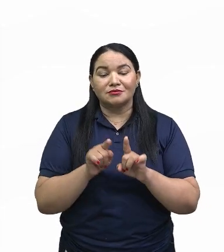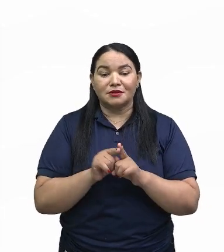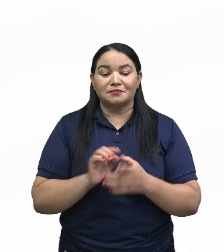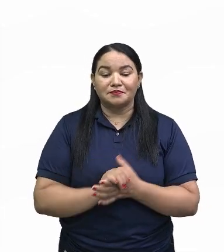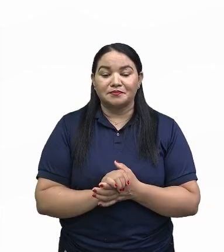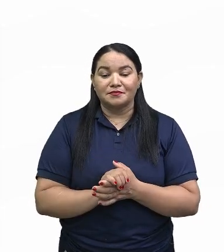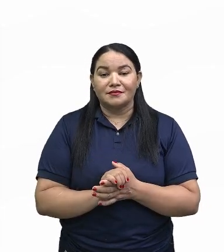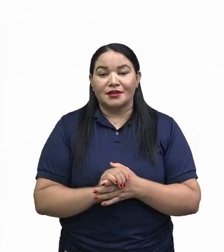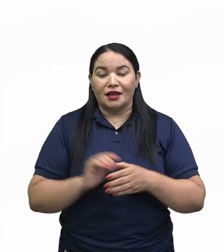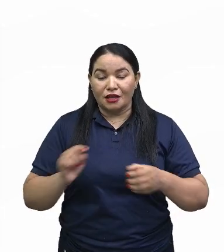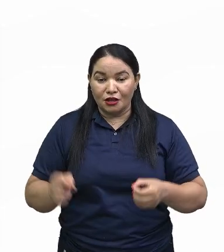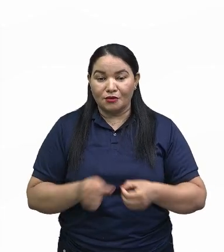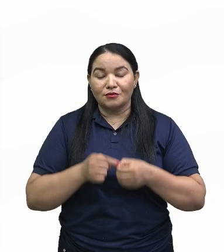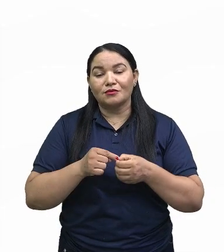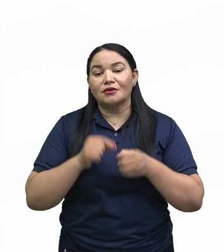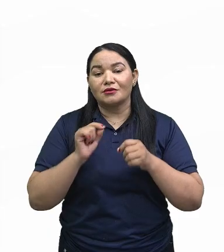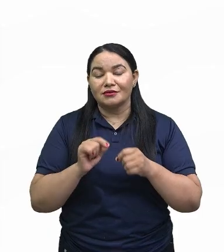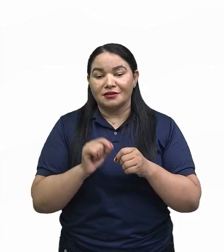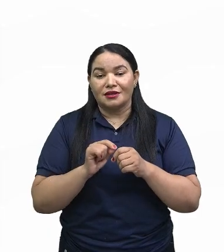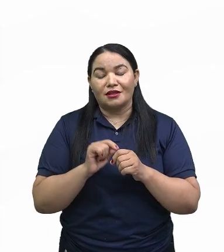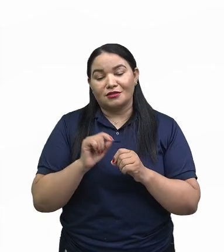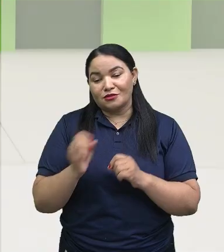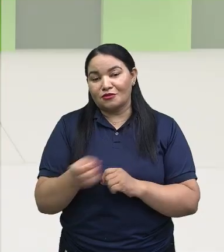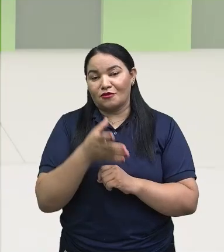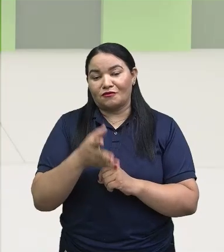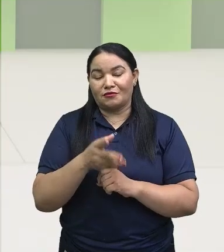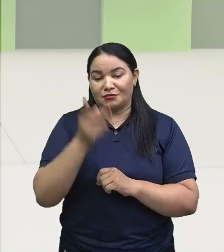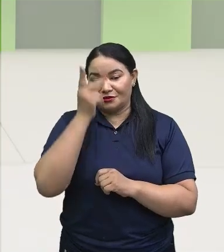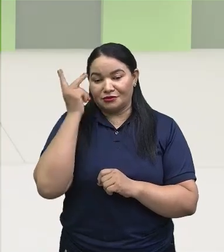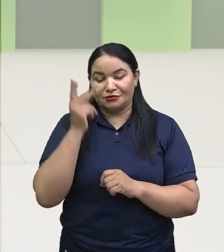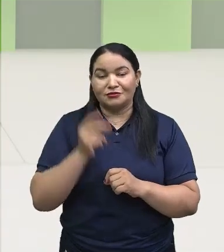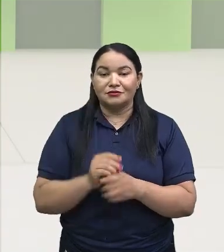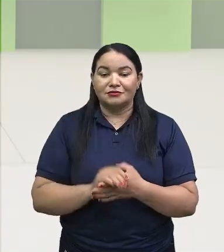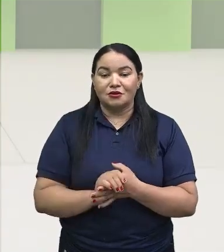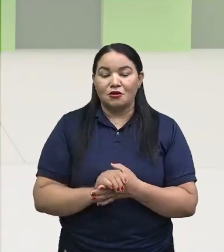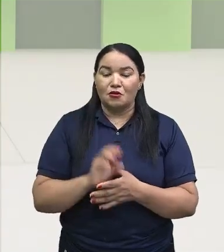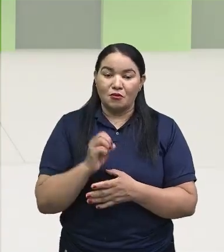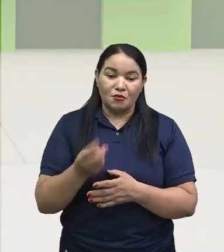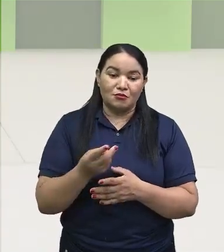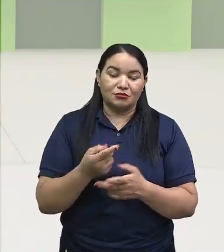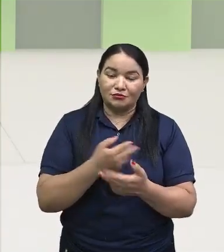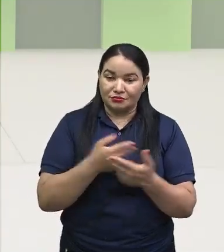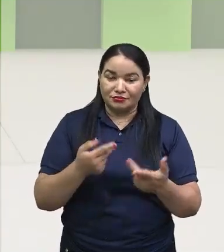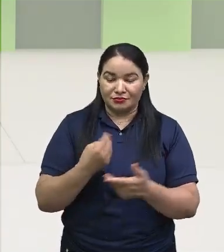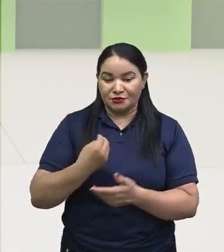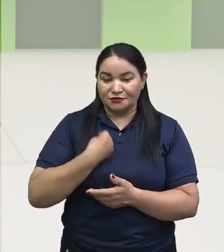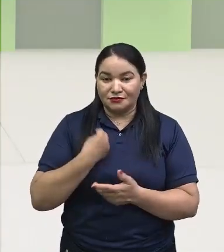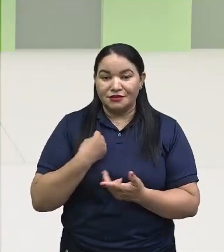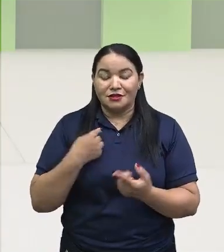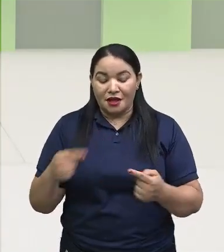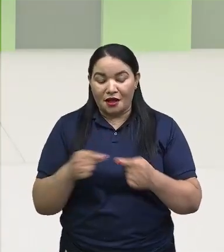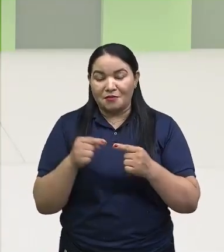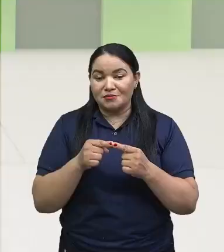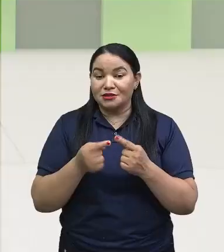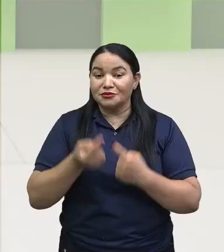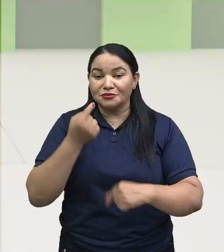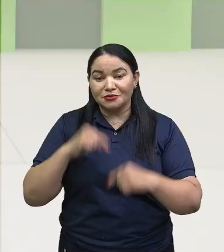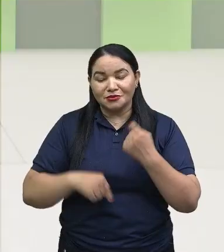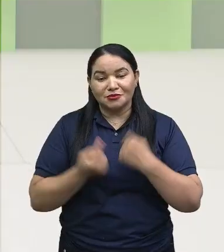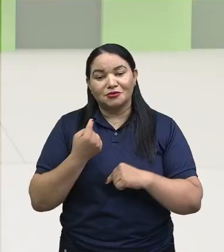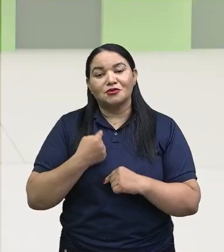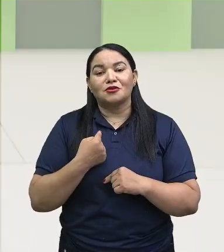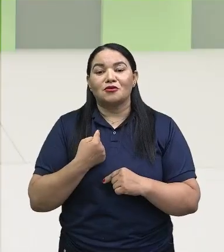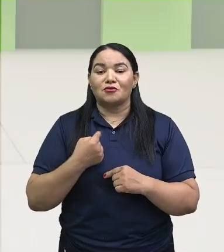fecundação, onde vai originar um novo indivíduo, certo? Então, tudo isso aí está relacionado com as funções vitais básicas